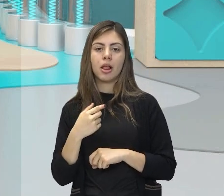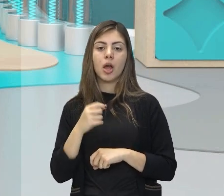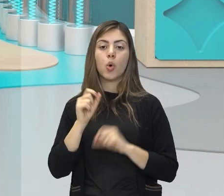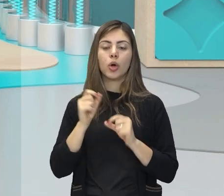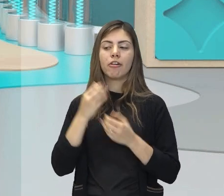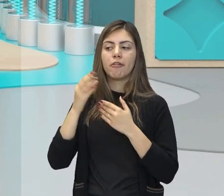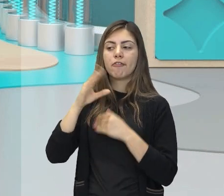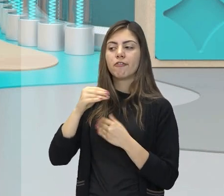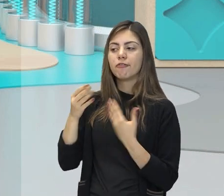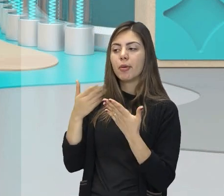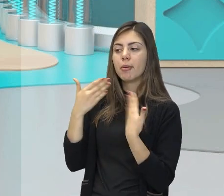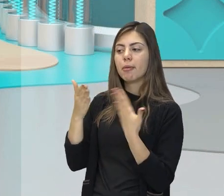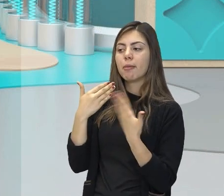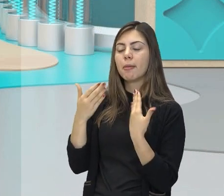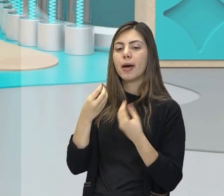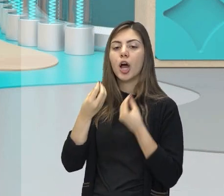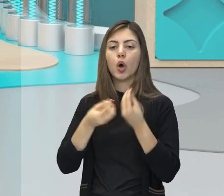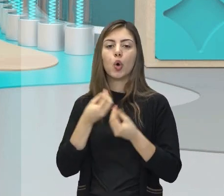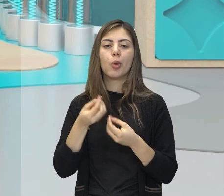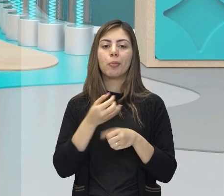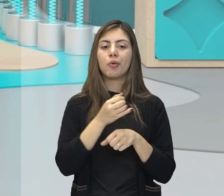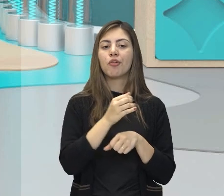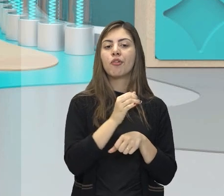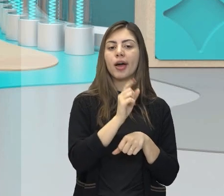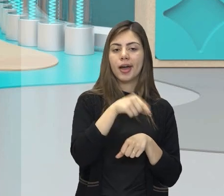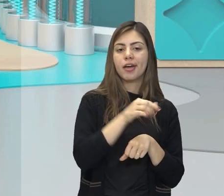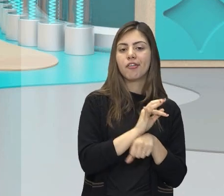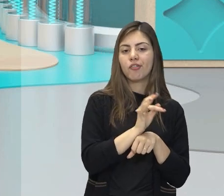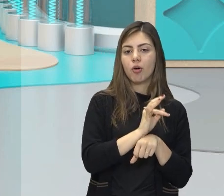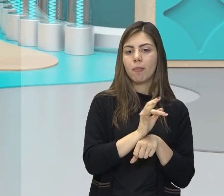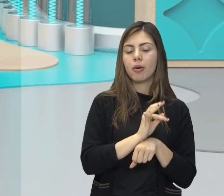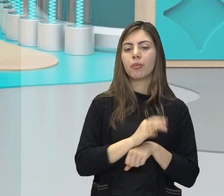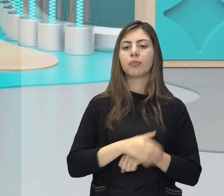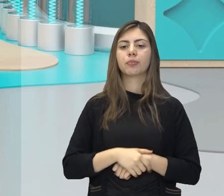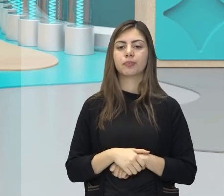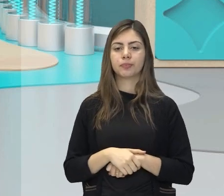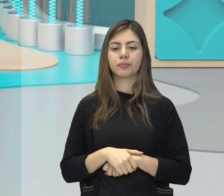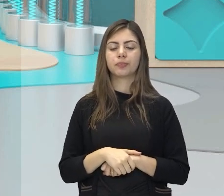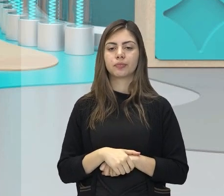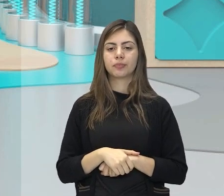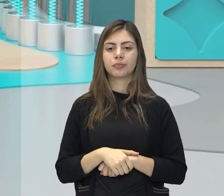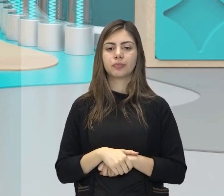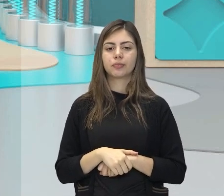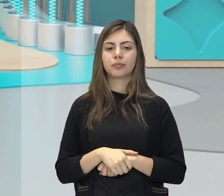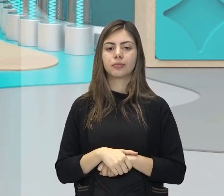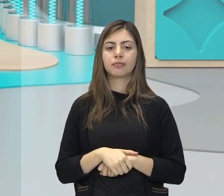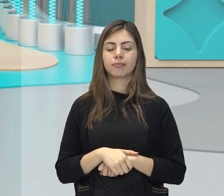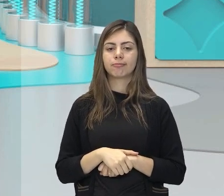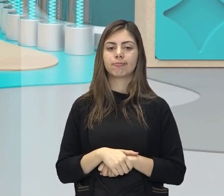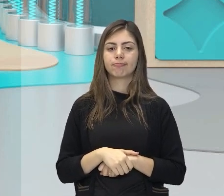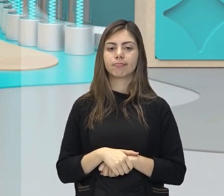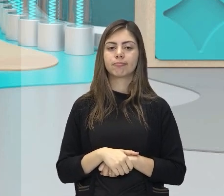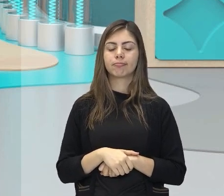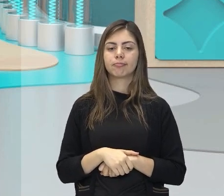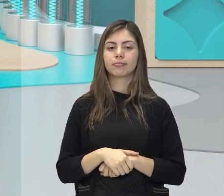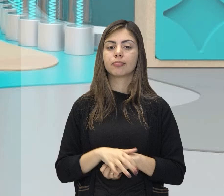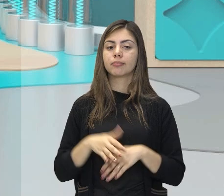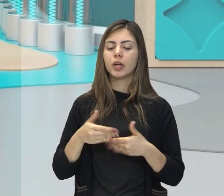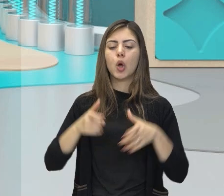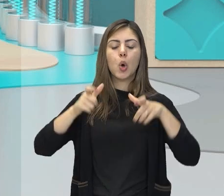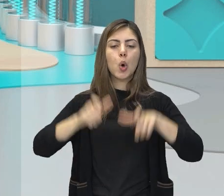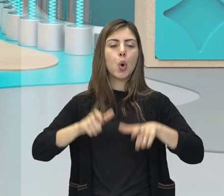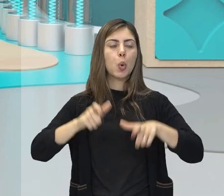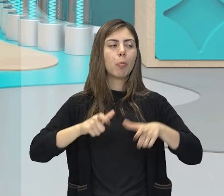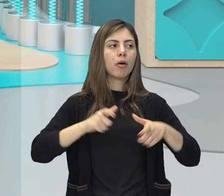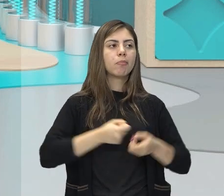porém acessível a quem está assistindo à entrevista. E, seguindo adiante, onde a entrevista será